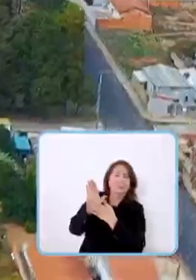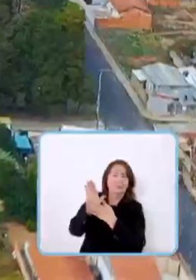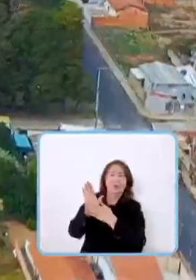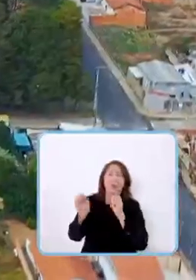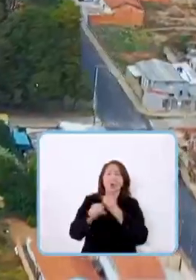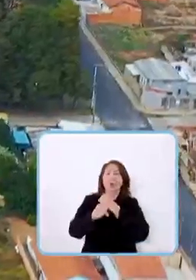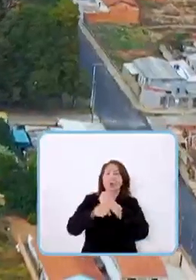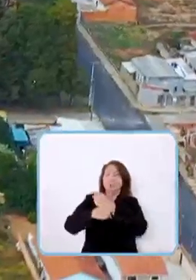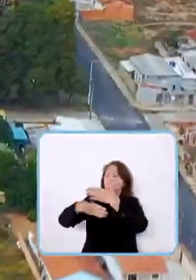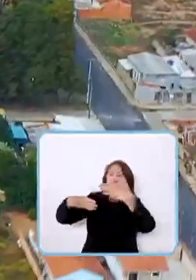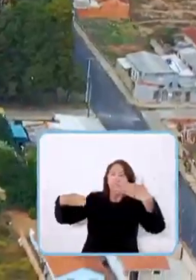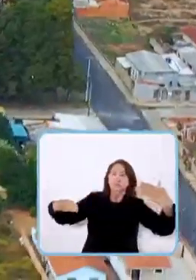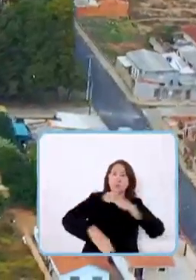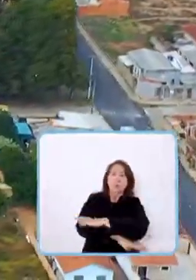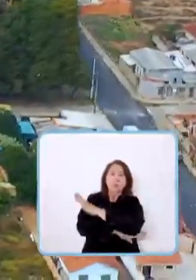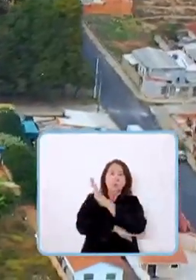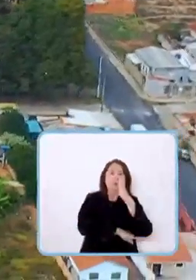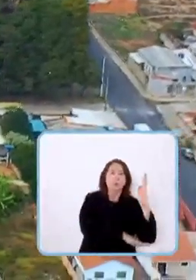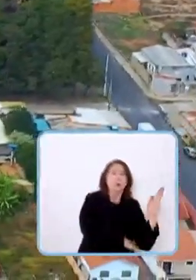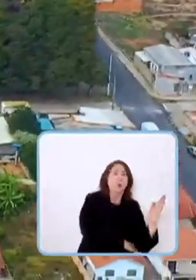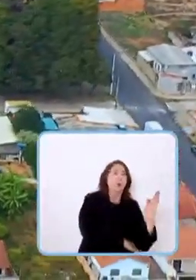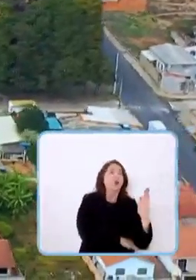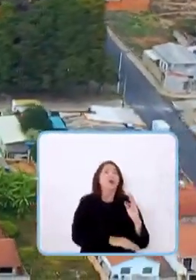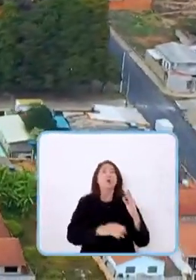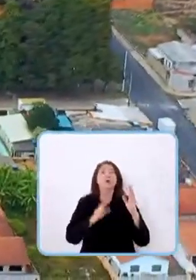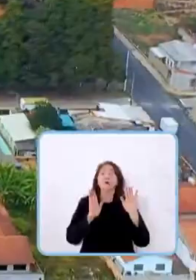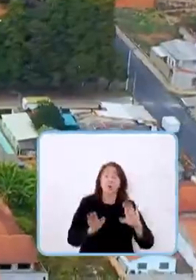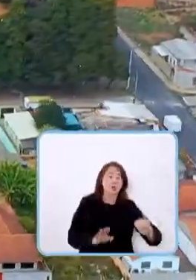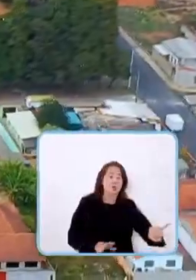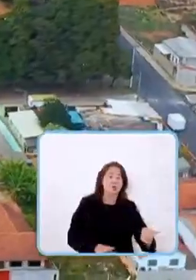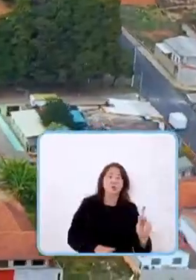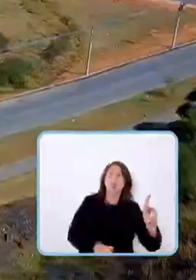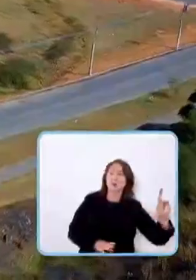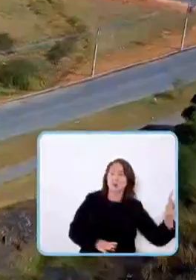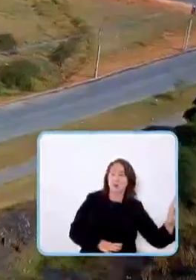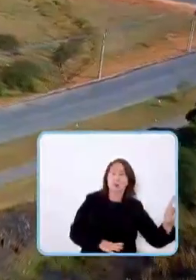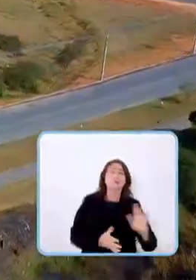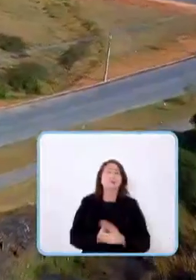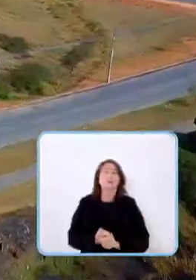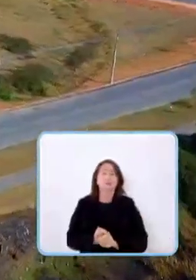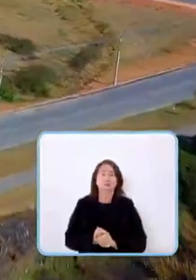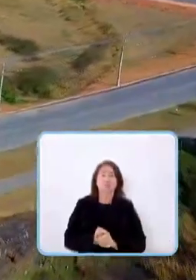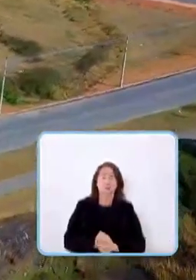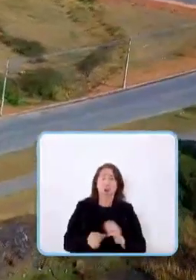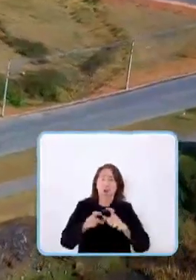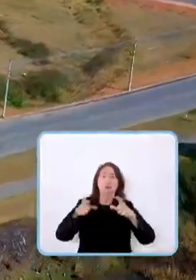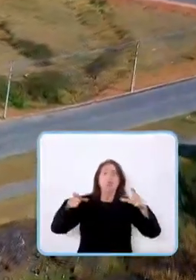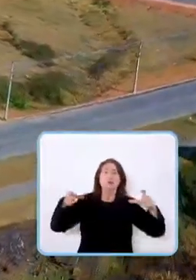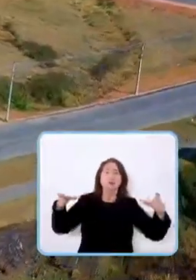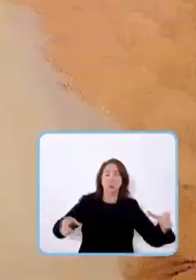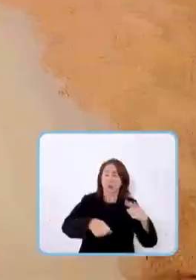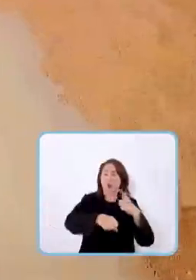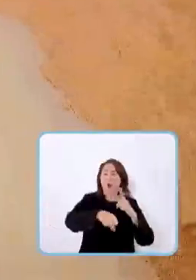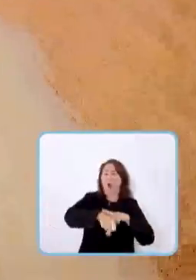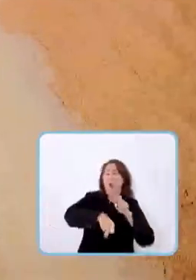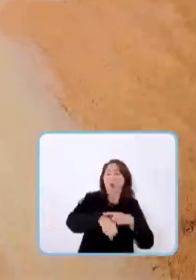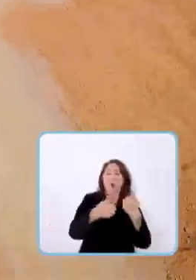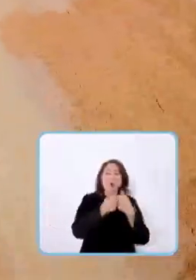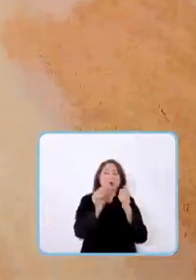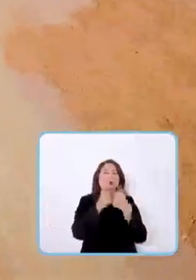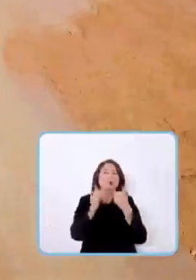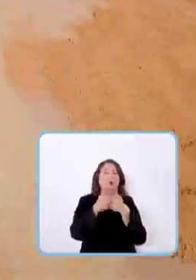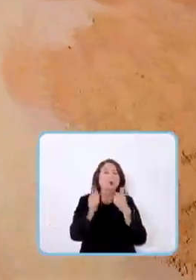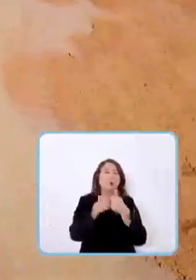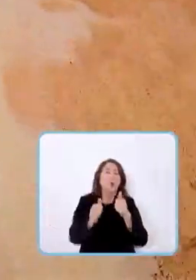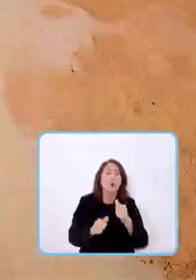propostas. Construção de escolas integrais na antiga estação do Demai, no Jardim Kennedy e ao lado da creche Santa Terezinha. Ampliação dos horários